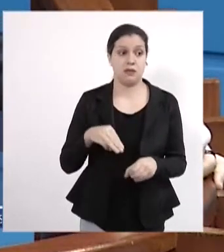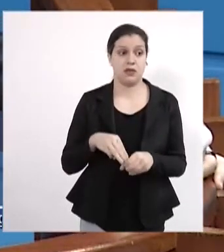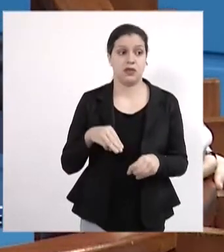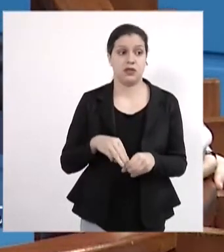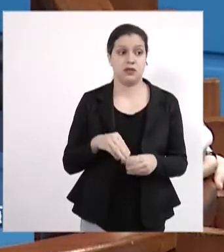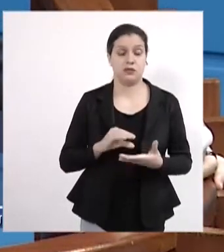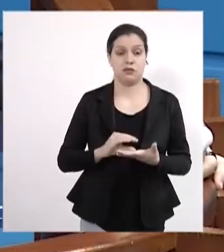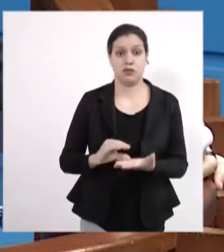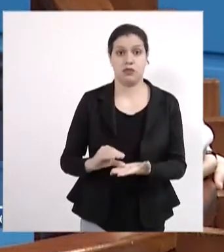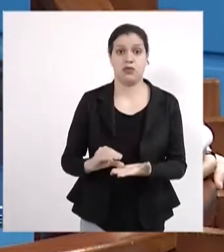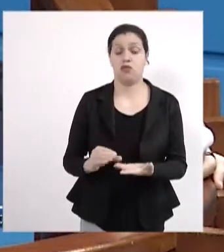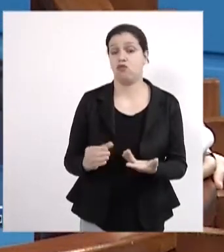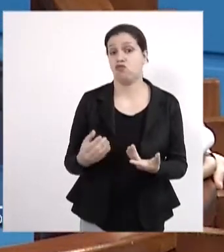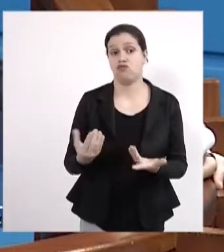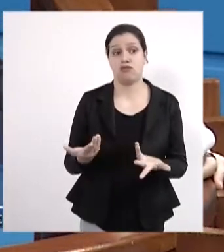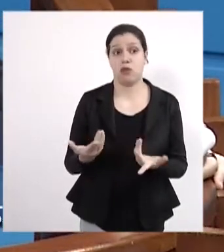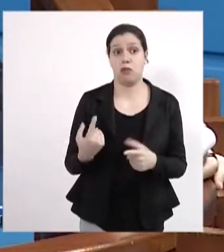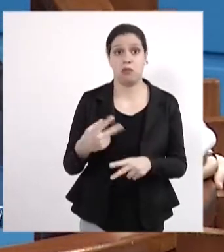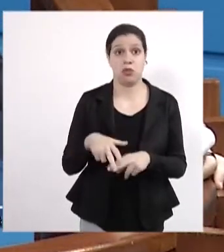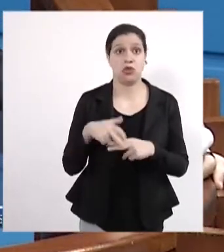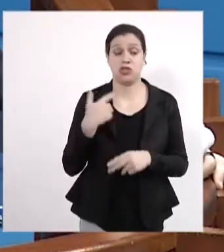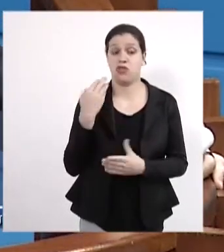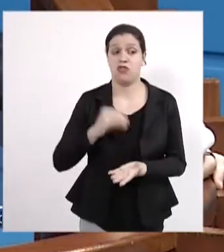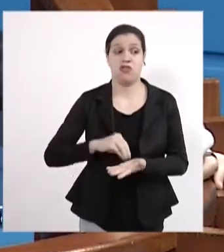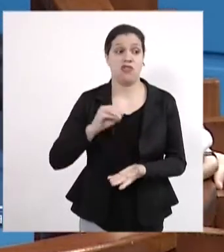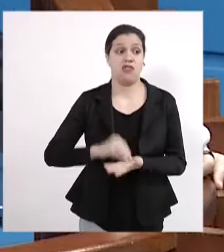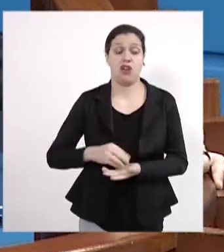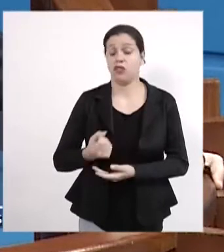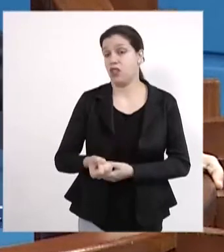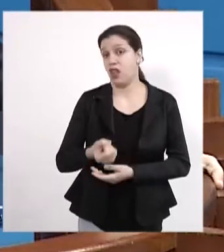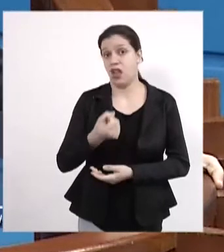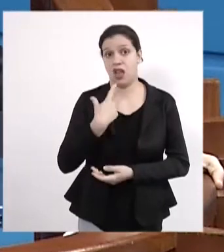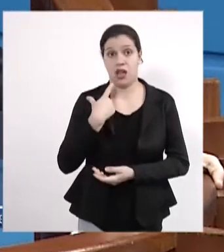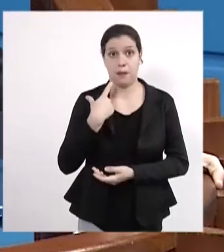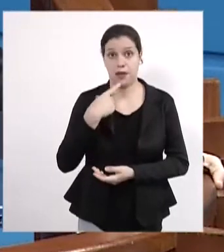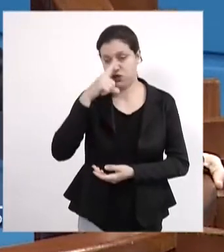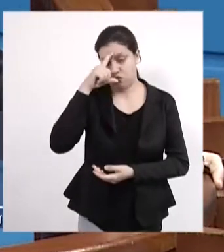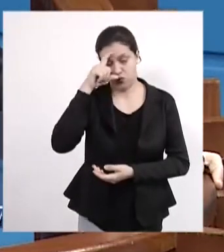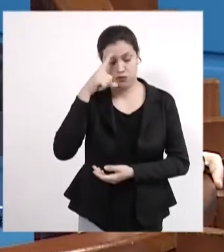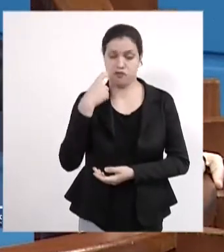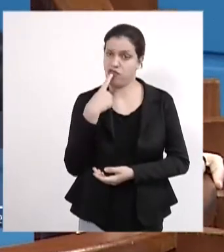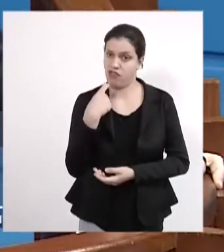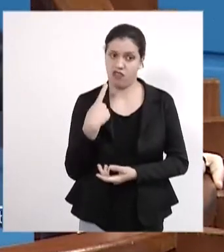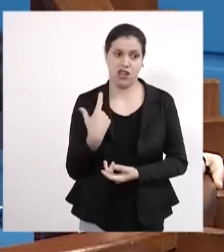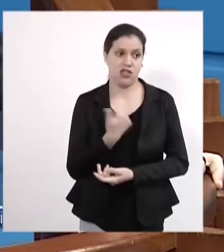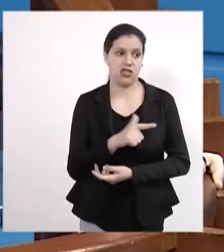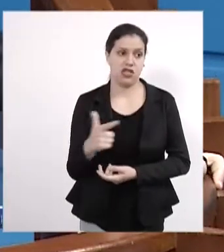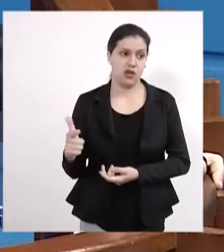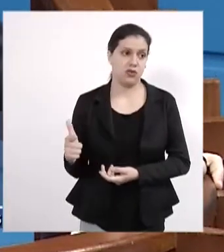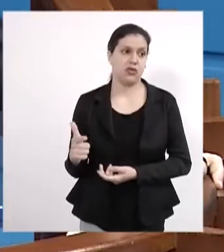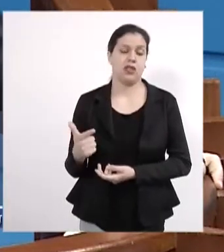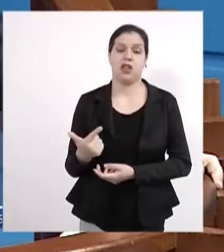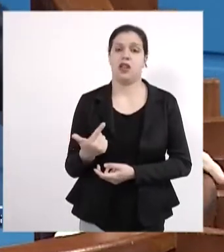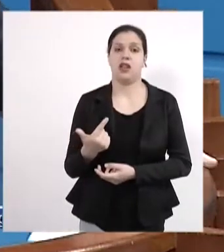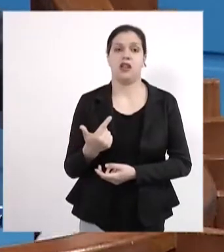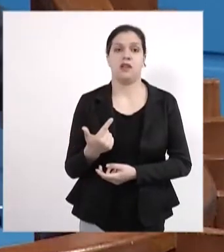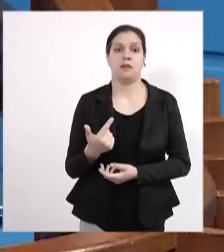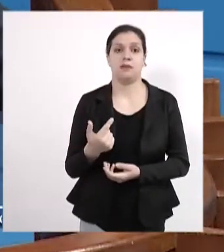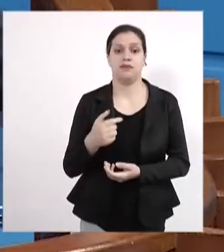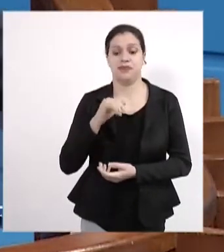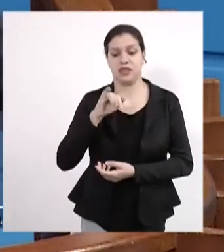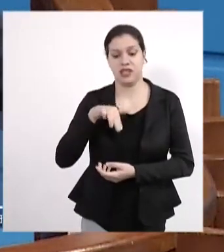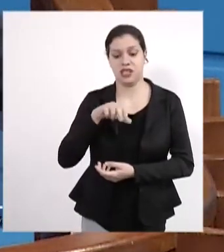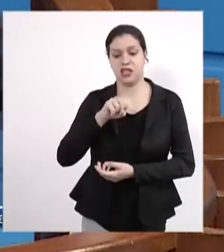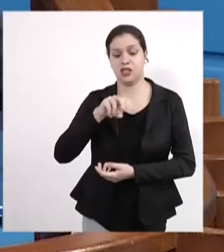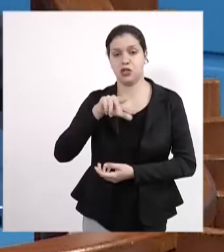lá no hospital regional, não tem antibiótico, não tem insulina nos postos de